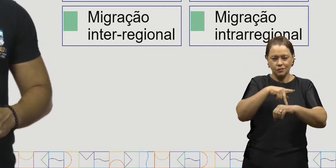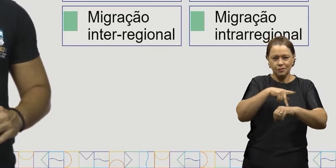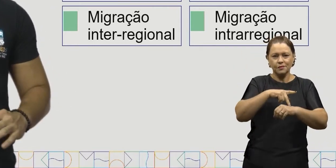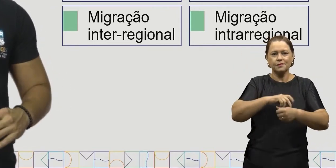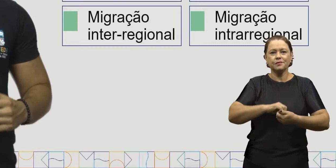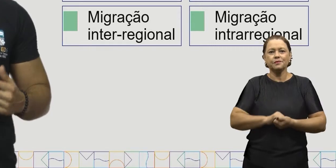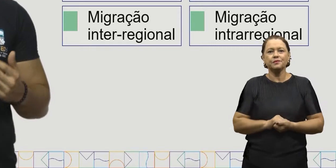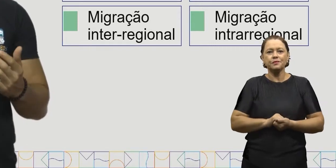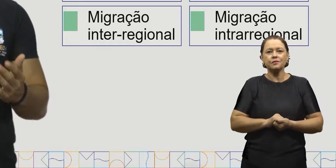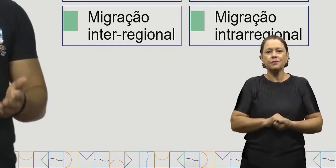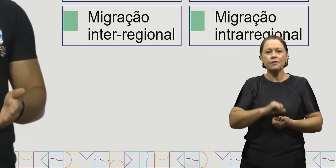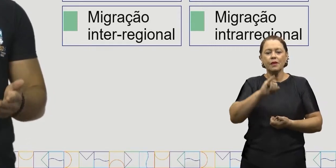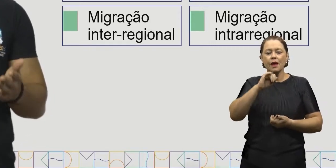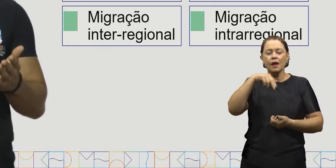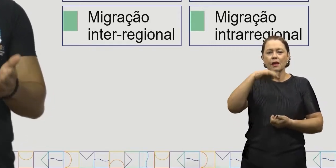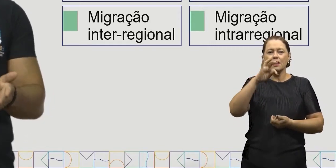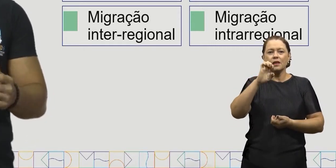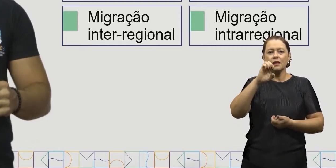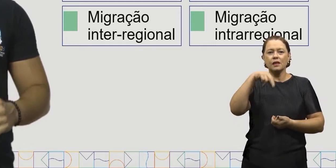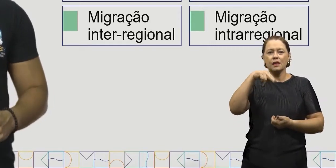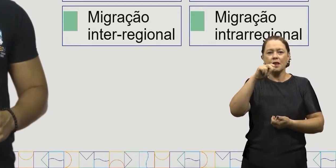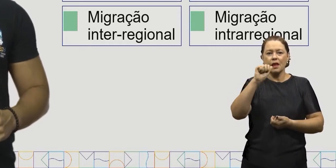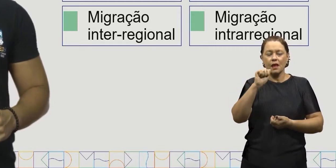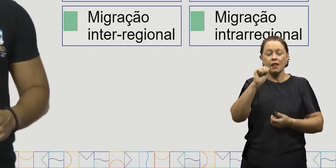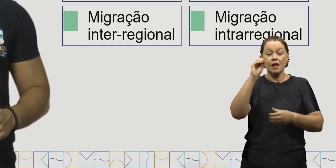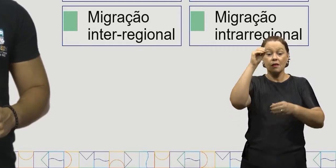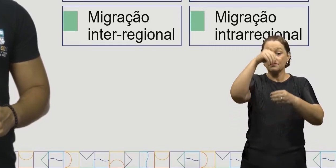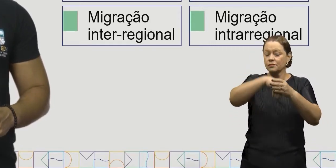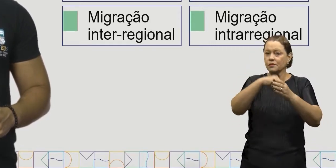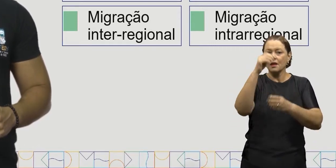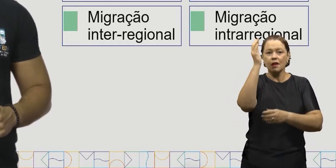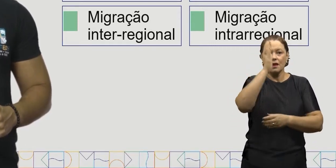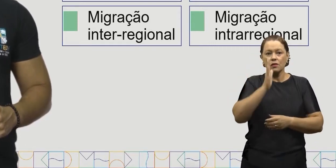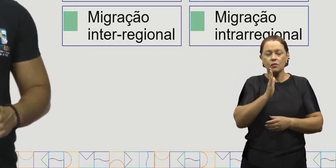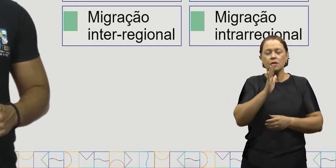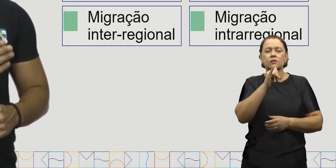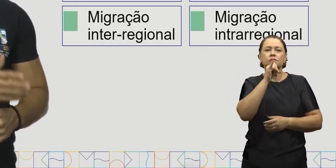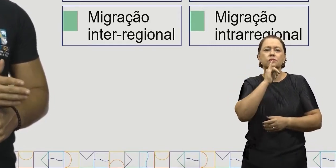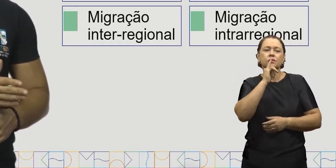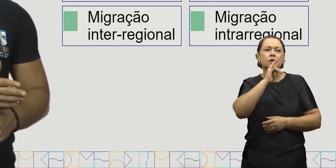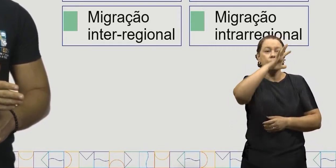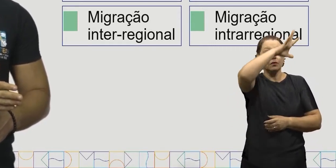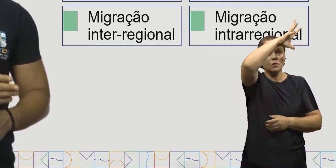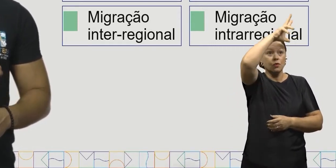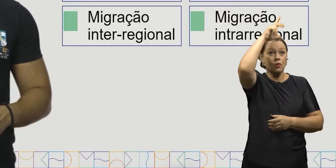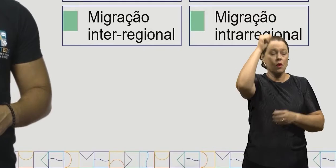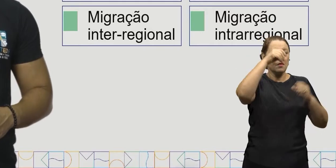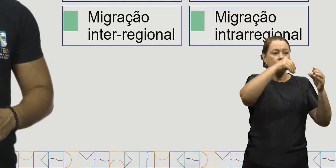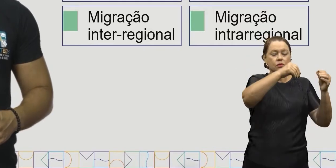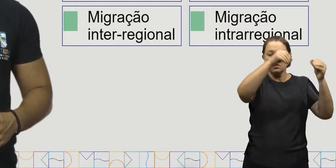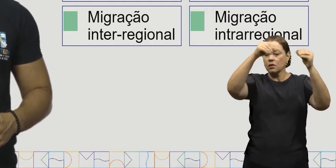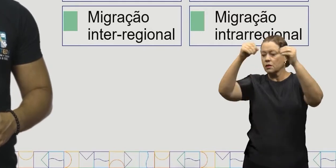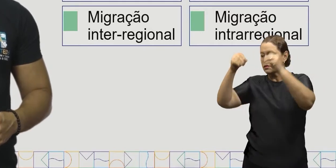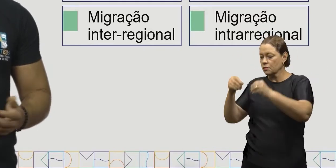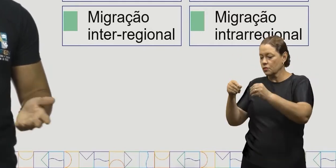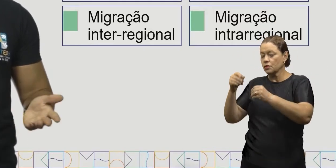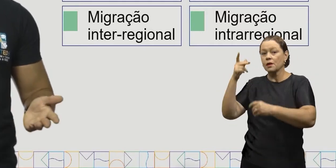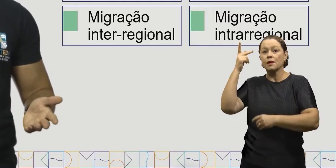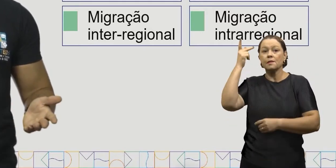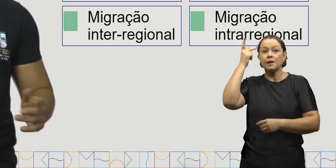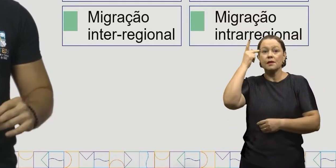interna acontece dentro das fronteiras de um mesmo país. Por exemplo, uma pessoa sai do Amazonas e vai para São